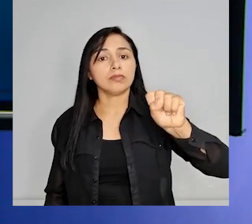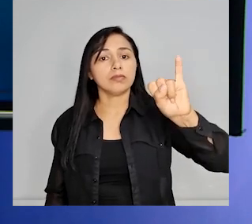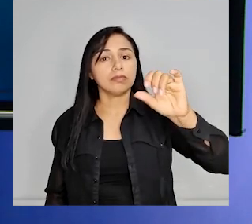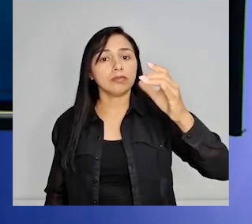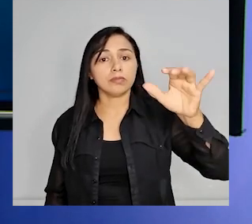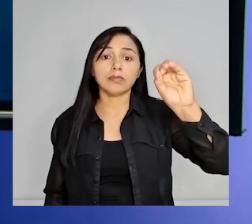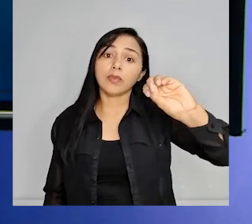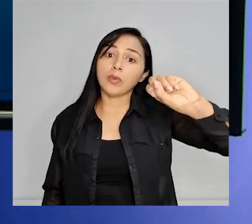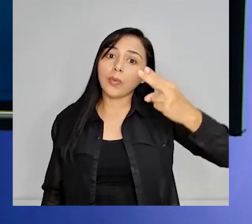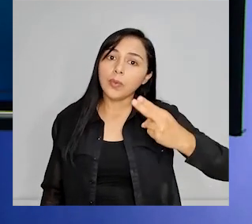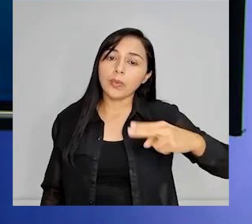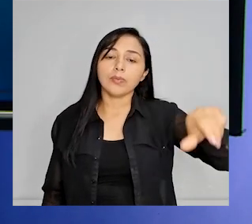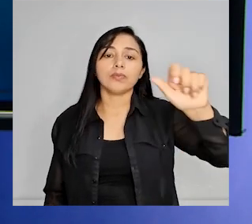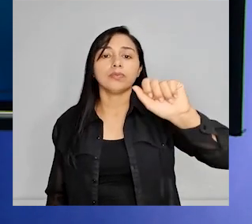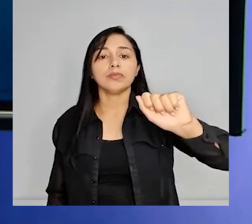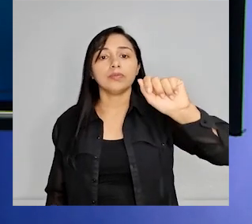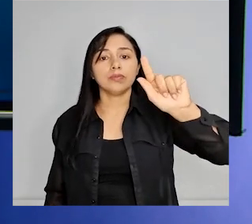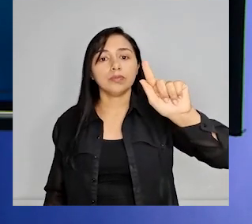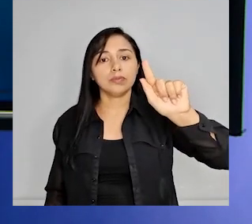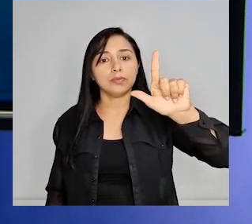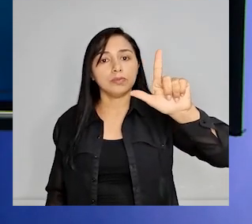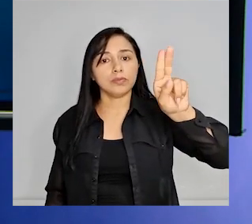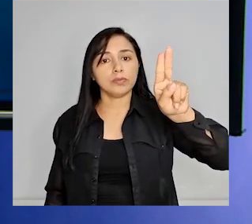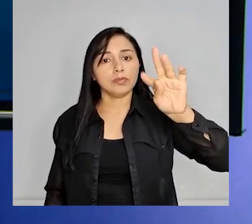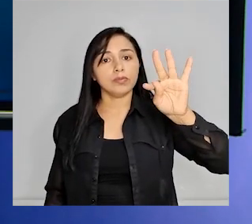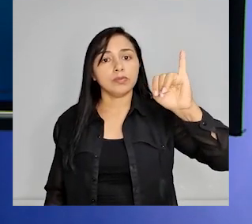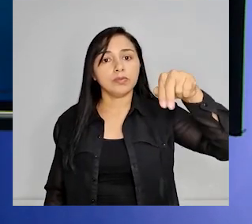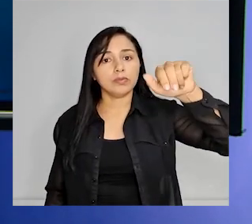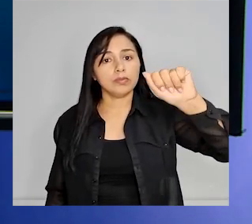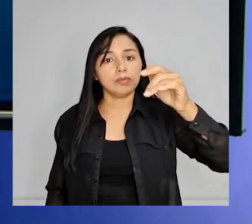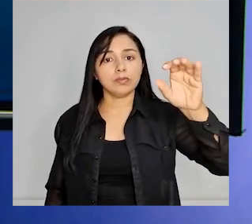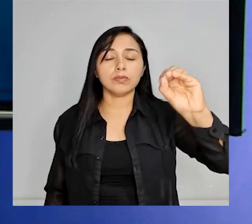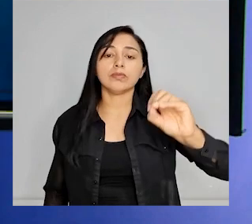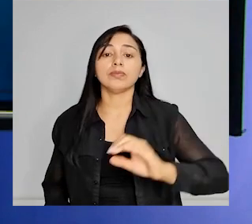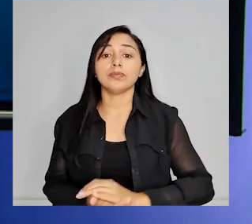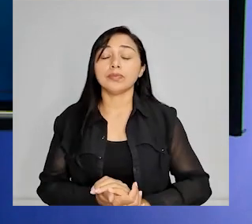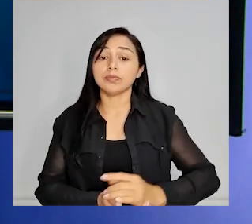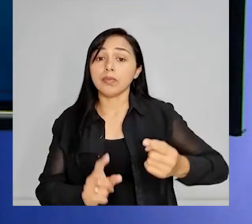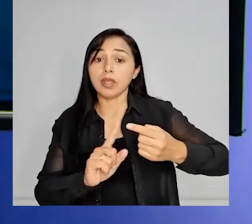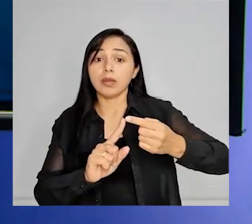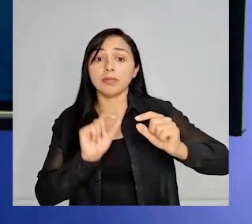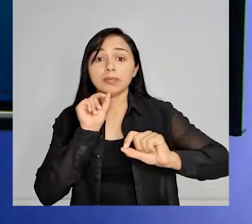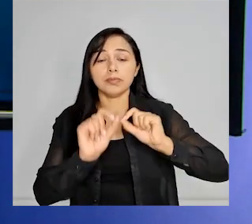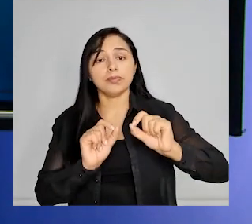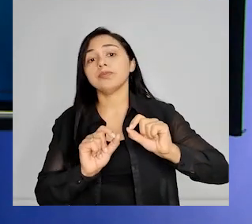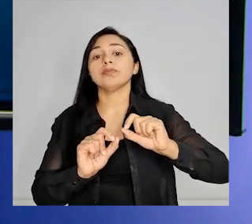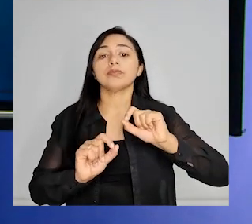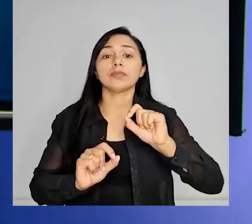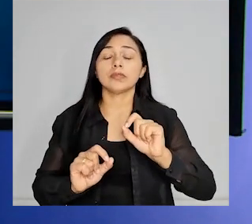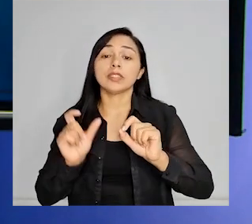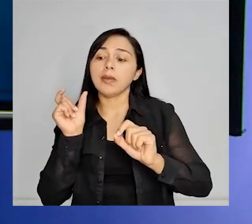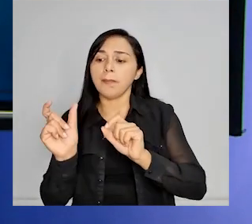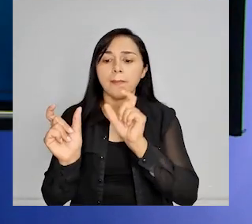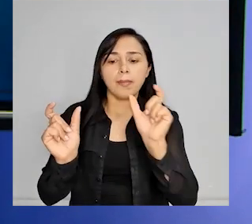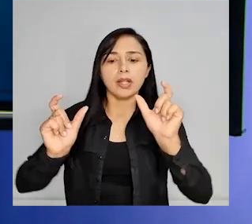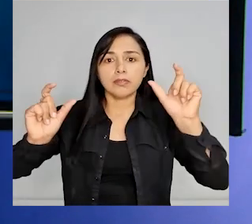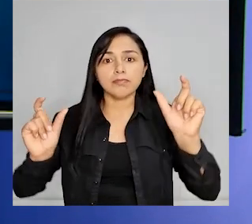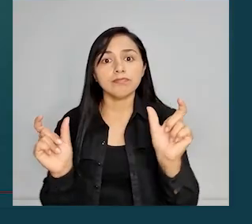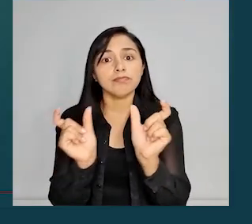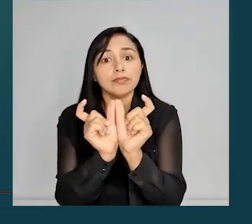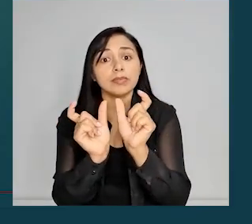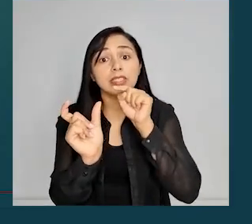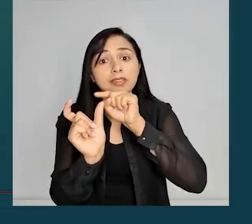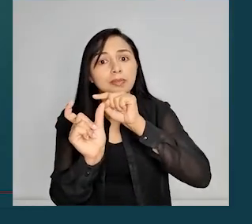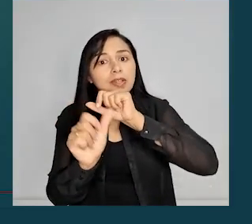A justaposição ocorre quando duas ou mais palavras se unem sem que ocorra alteração de suas formas